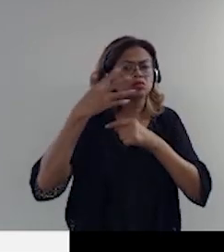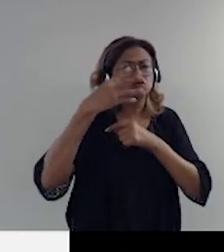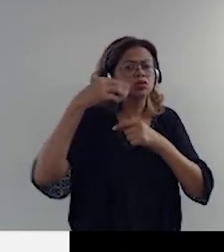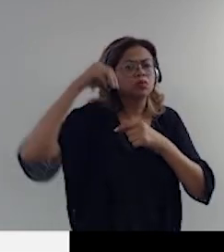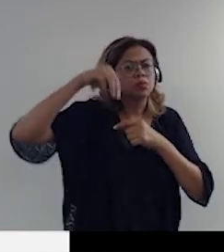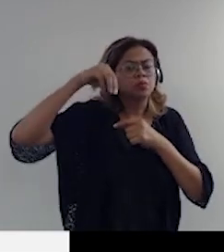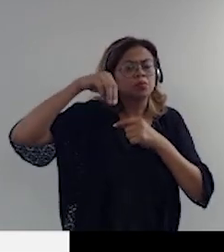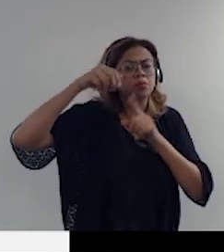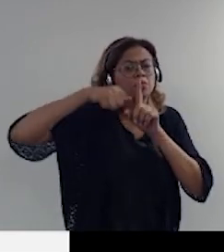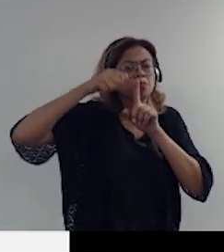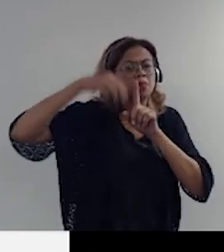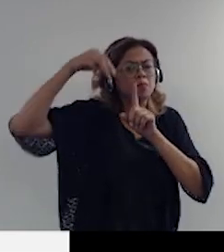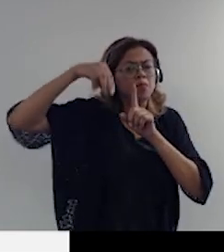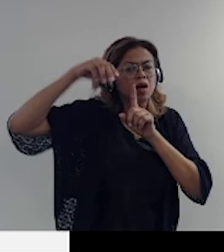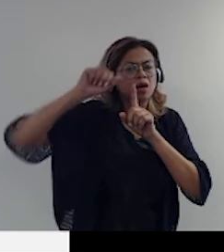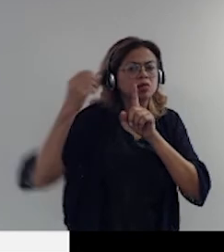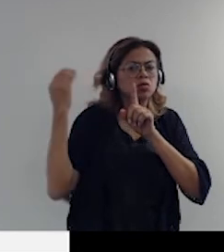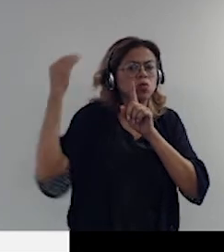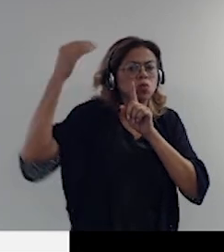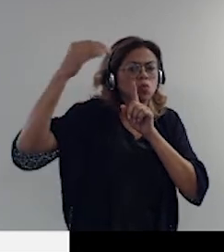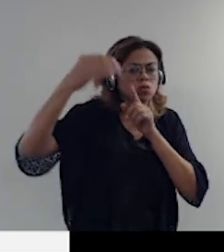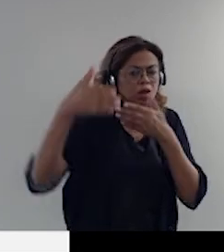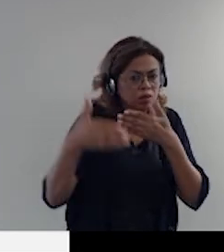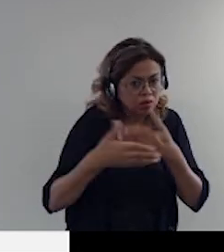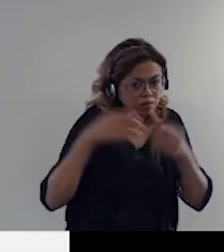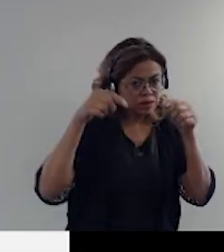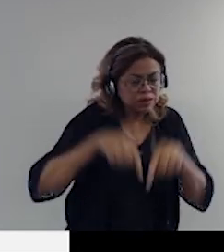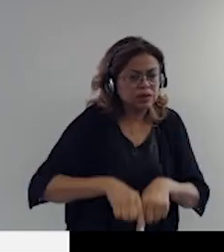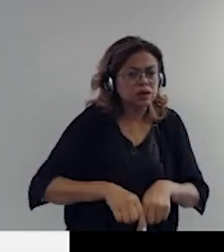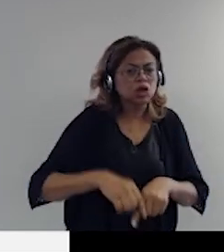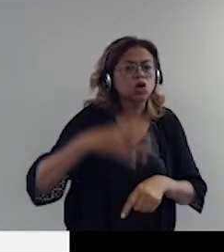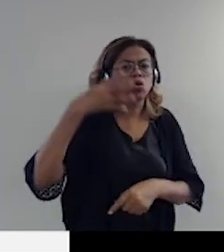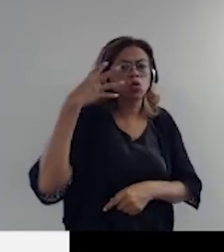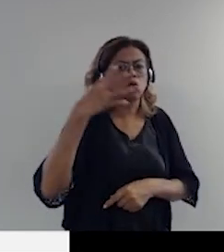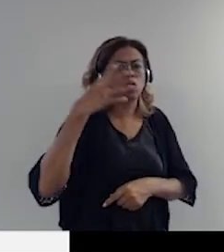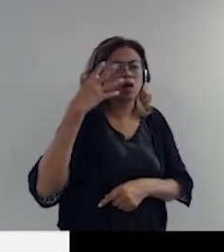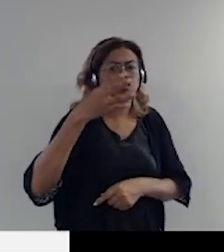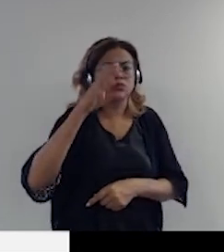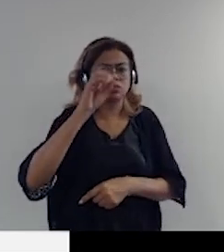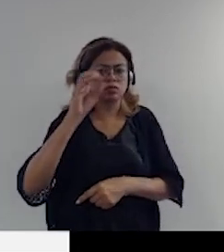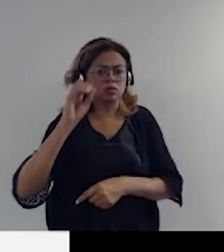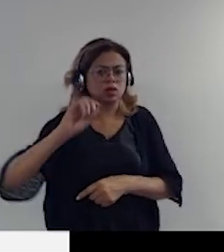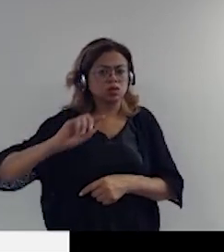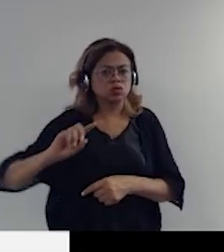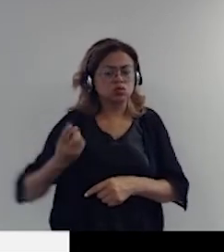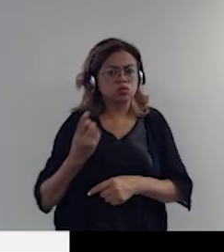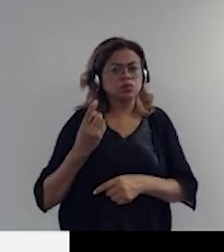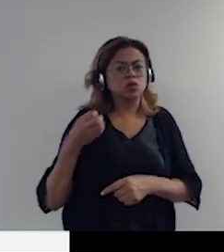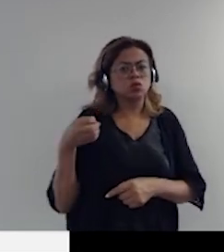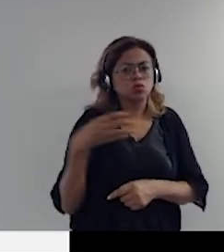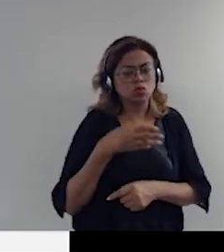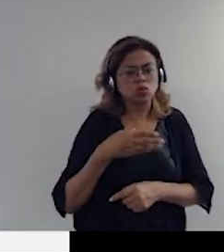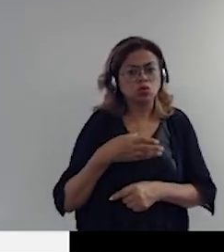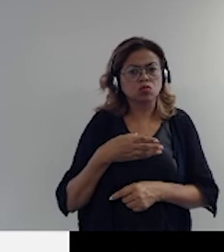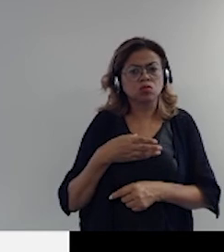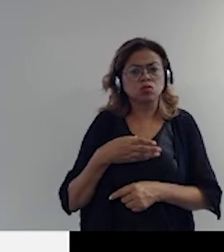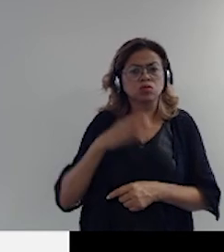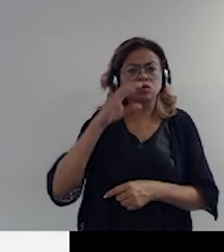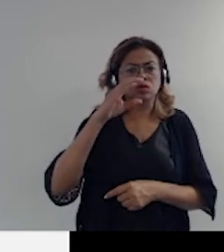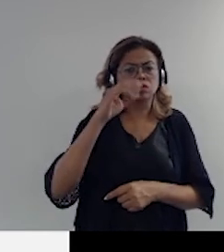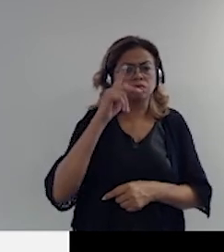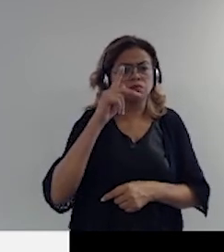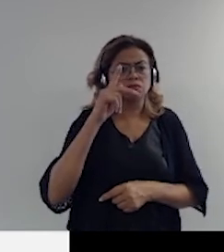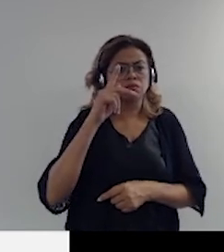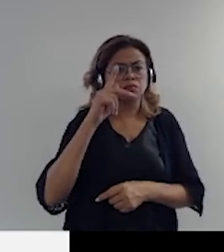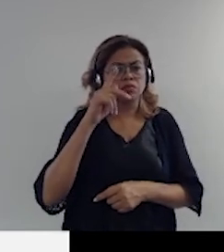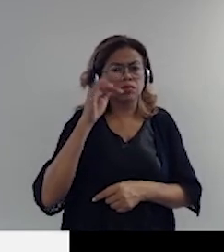400 mil novos CPFs estão investindo na Bolsa de Valores. No